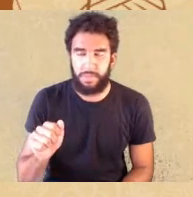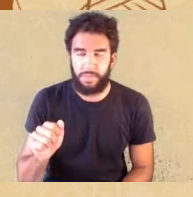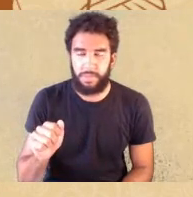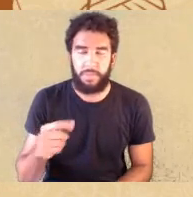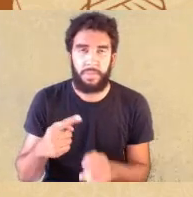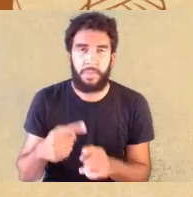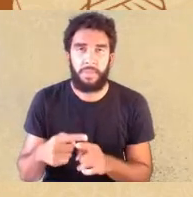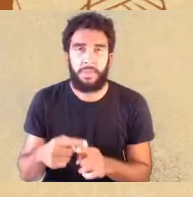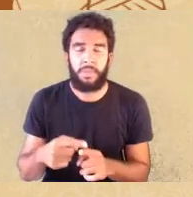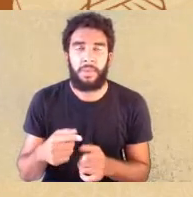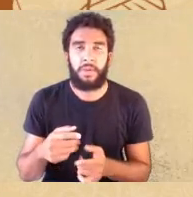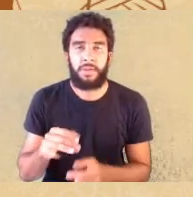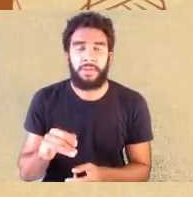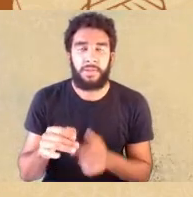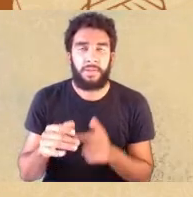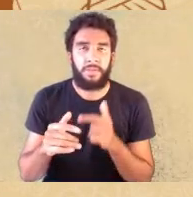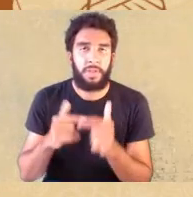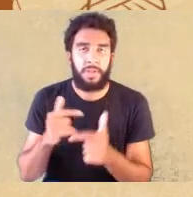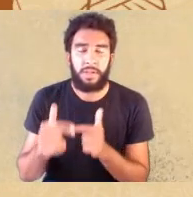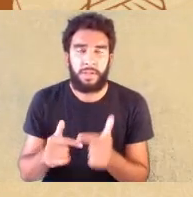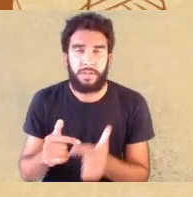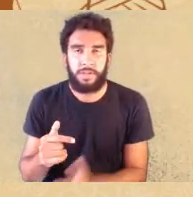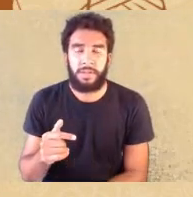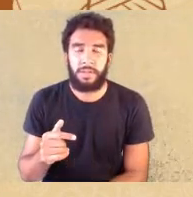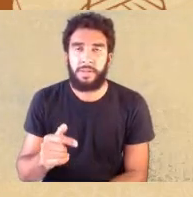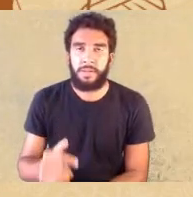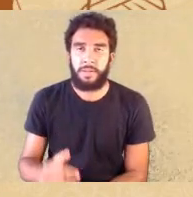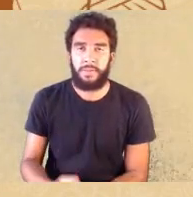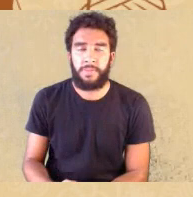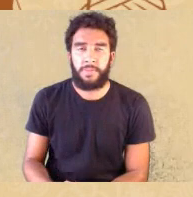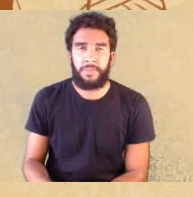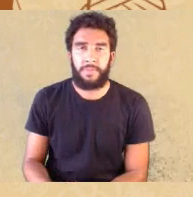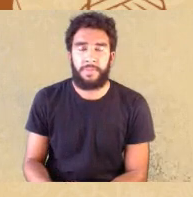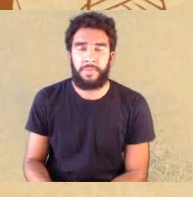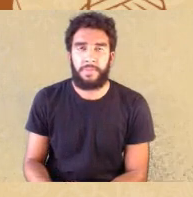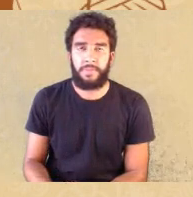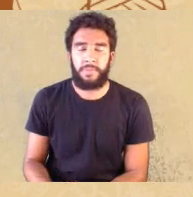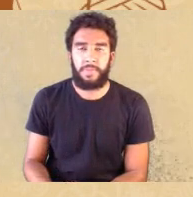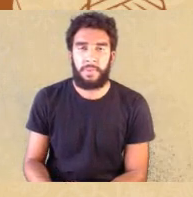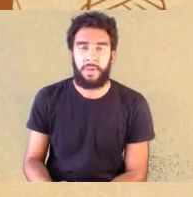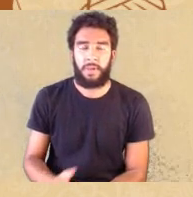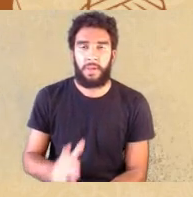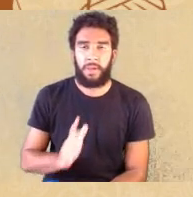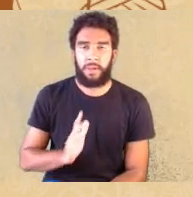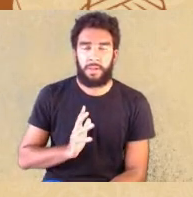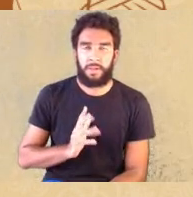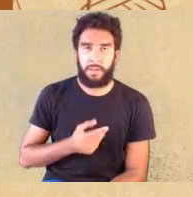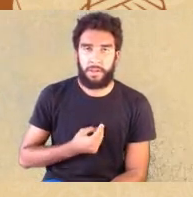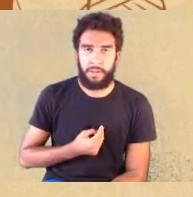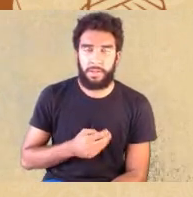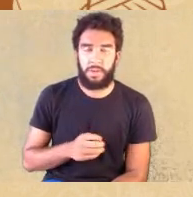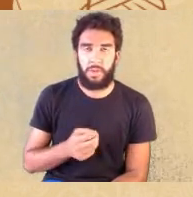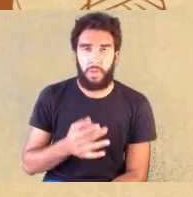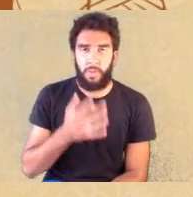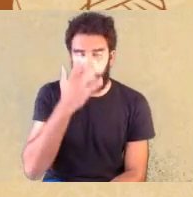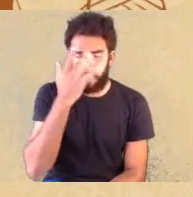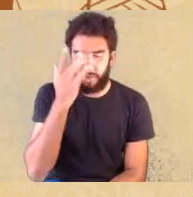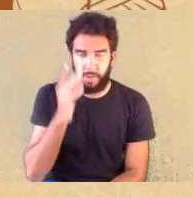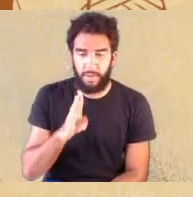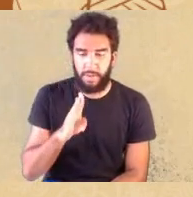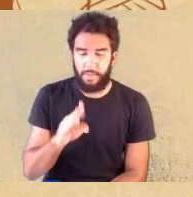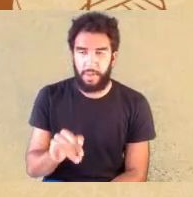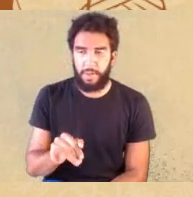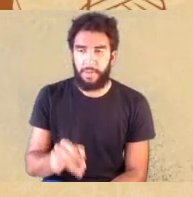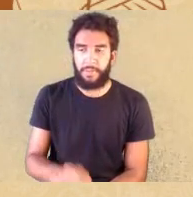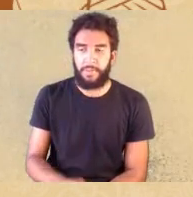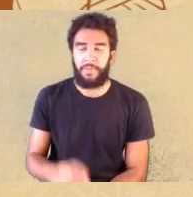mulheres trans e pessoas bissexuais. Aí é uma questão de metodologia de pesquisa, porque nessas